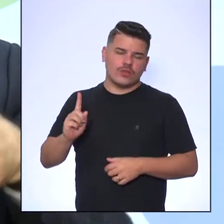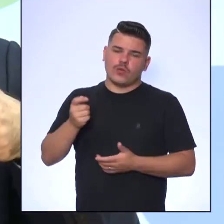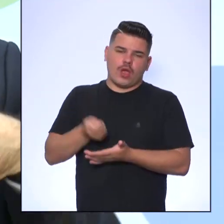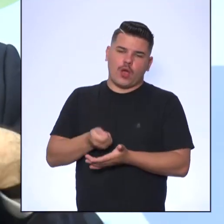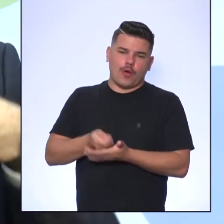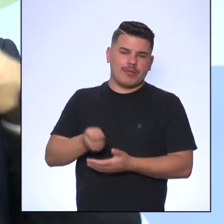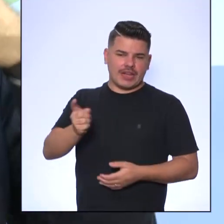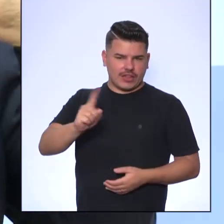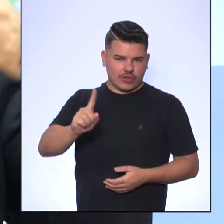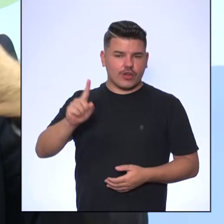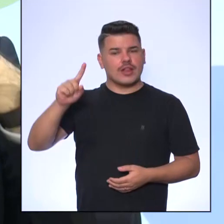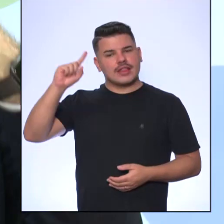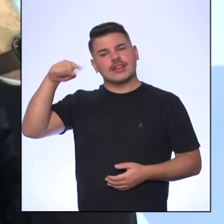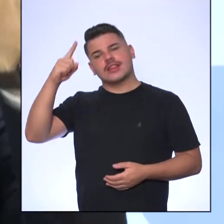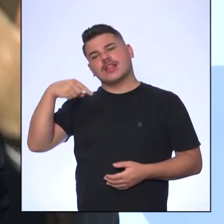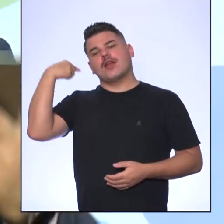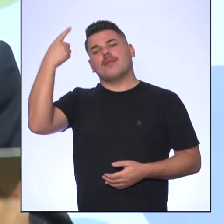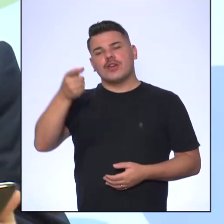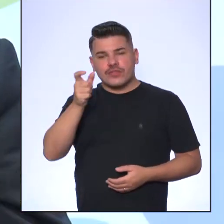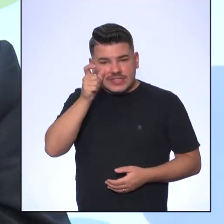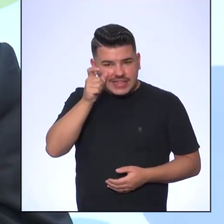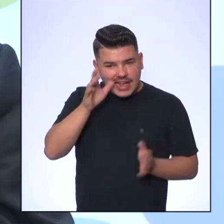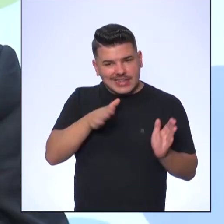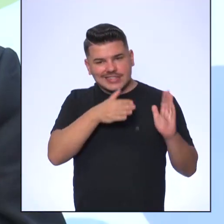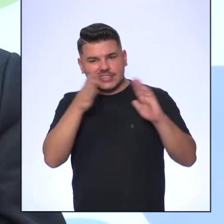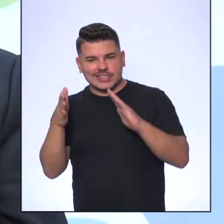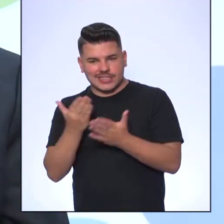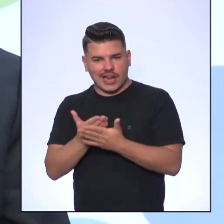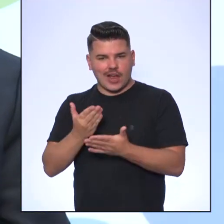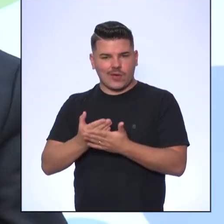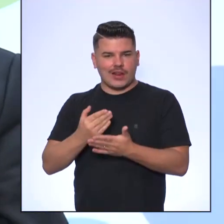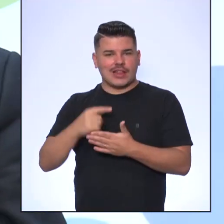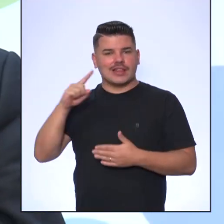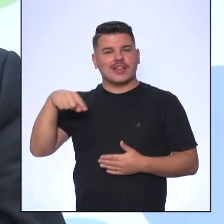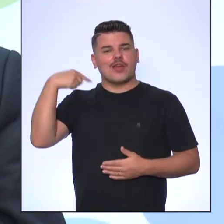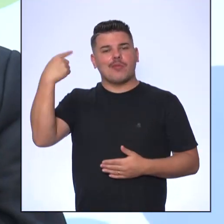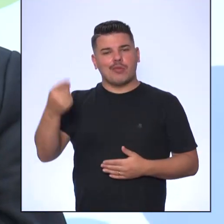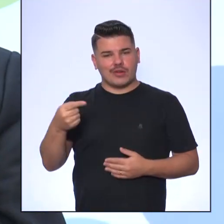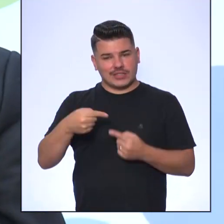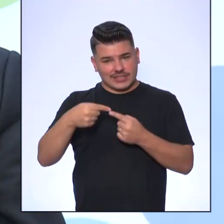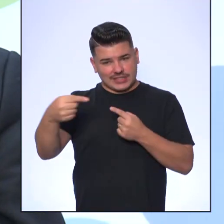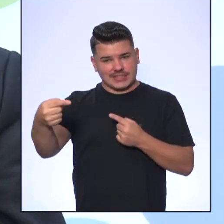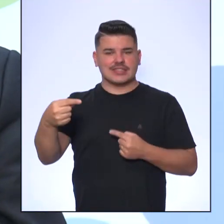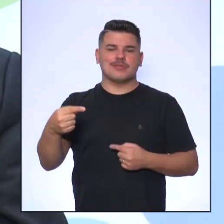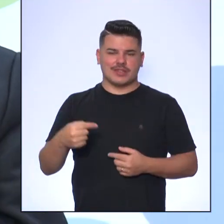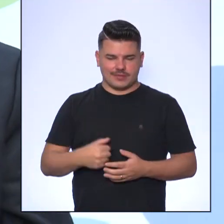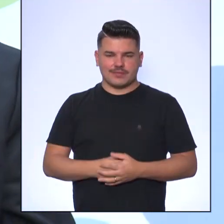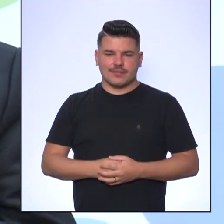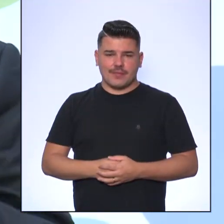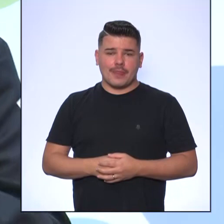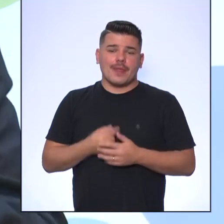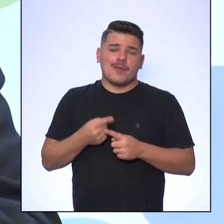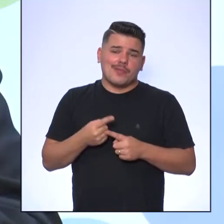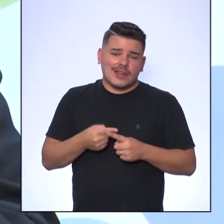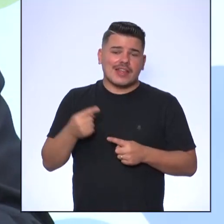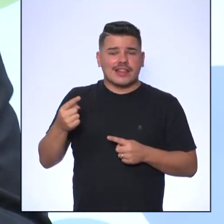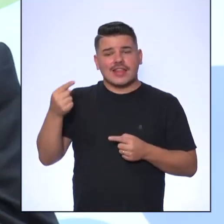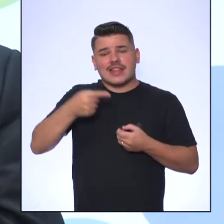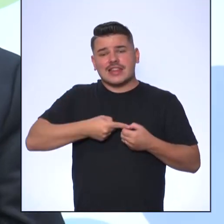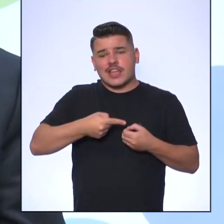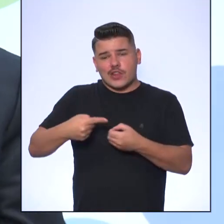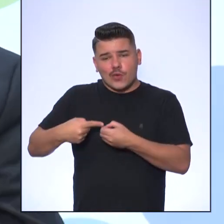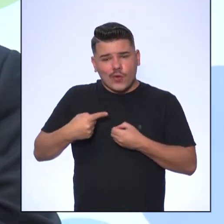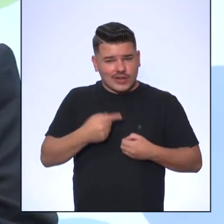você. Você vai repor esta aula, vai assistir esta aula como reprise na próxima semana, porque nós temos o interior do estado